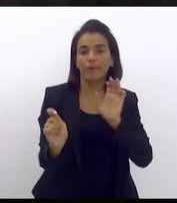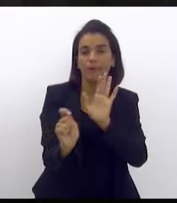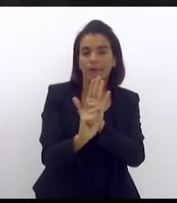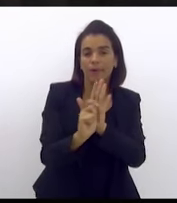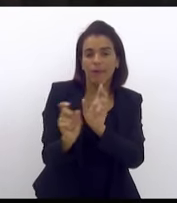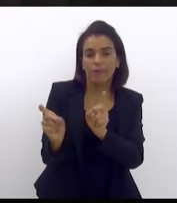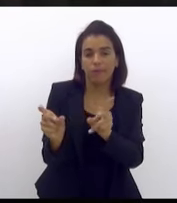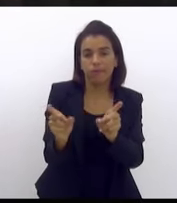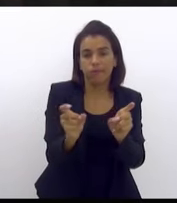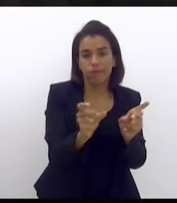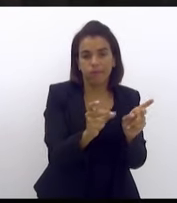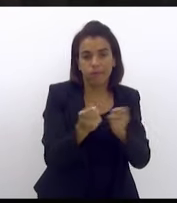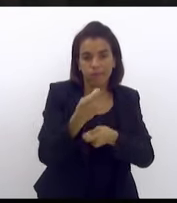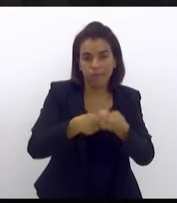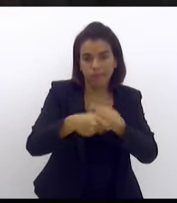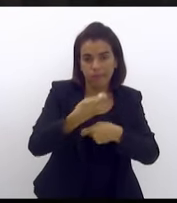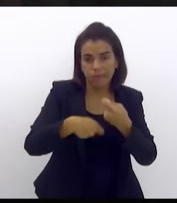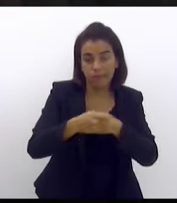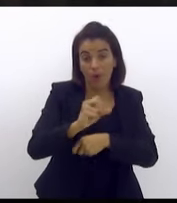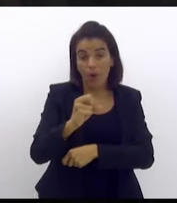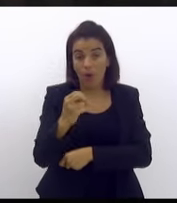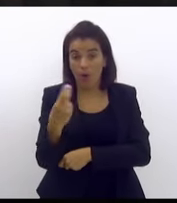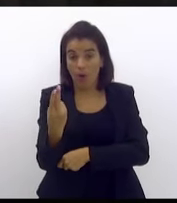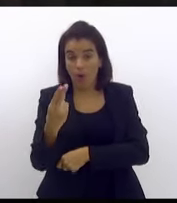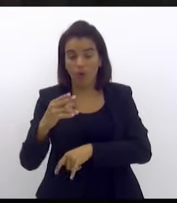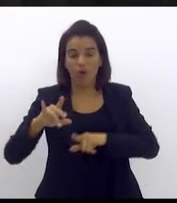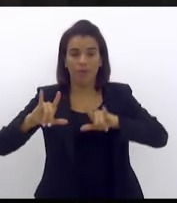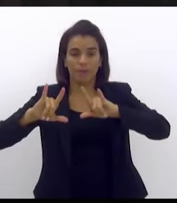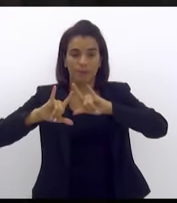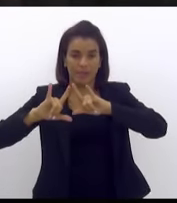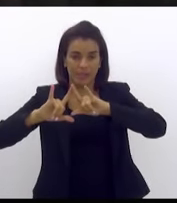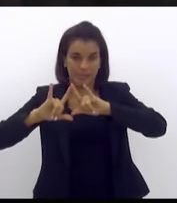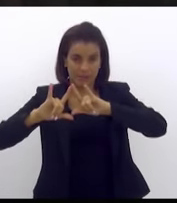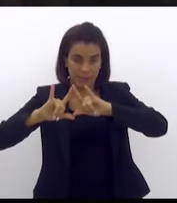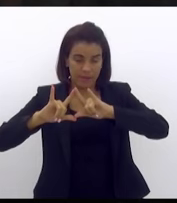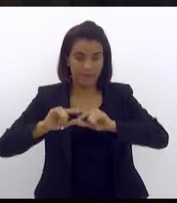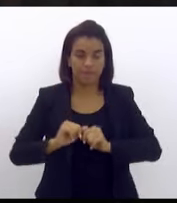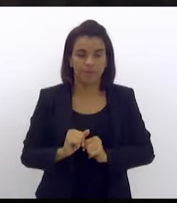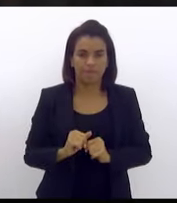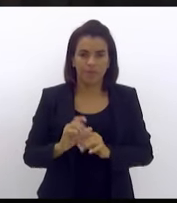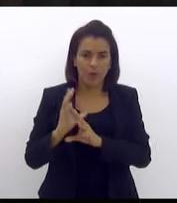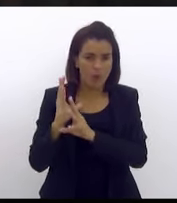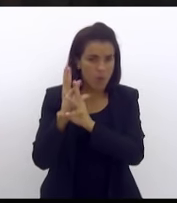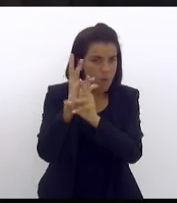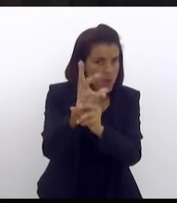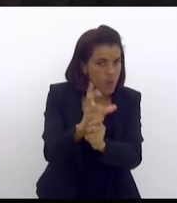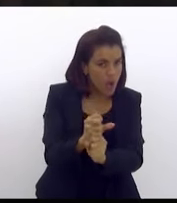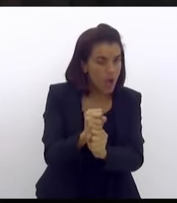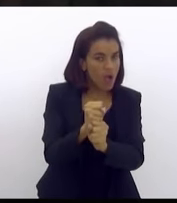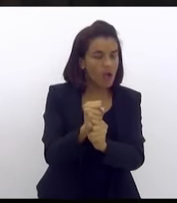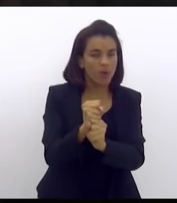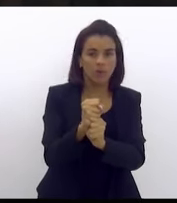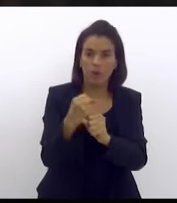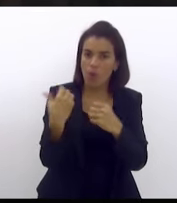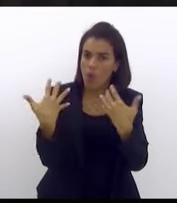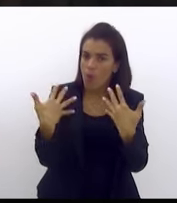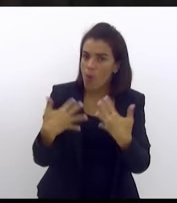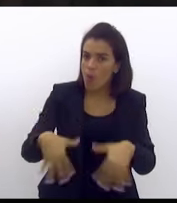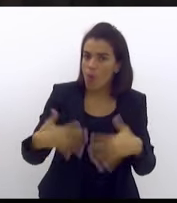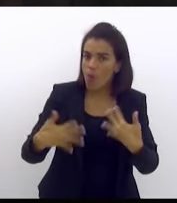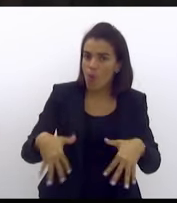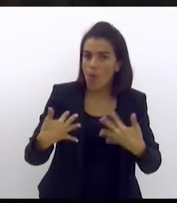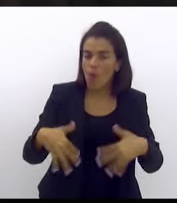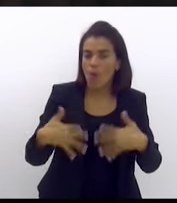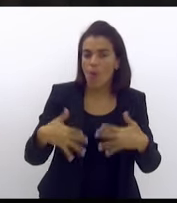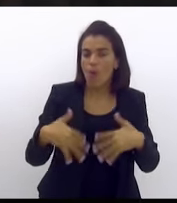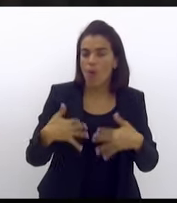narcotraficantes ou milicianos. é um número assustador. Eu